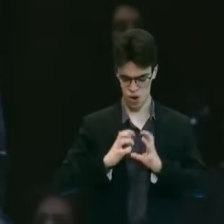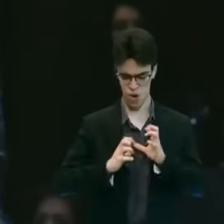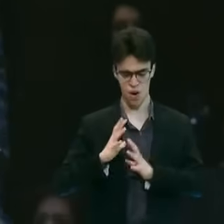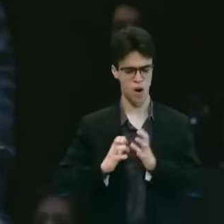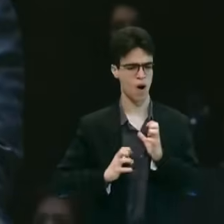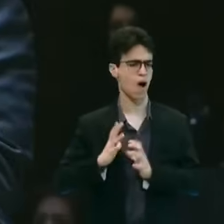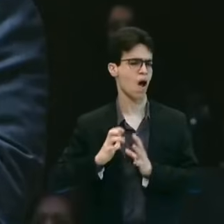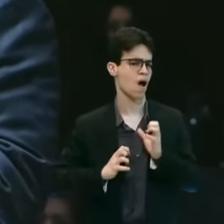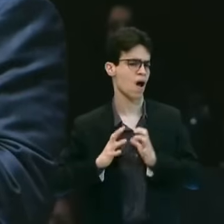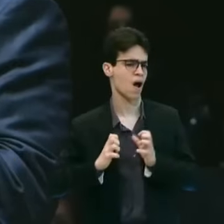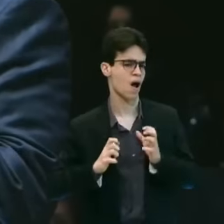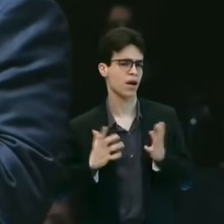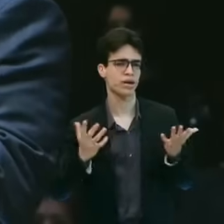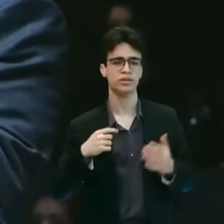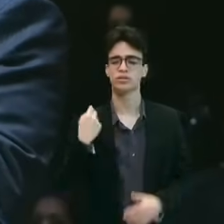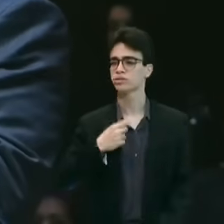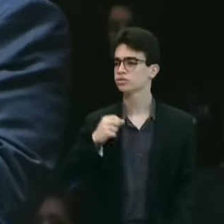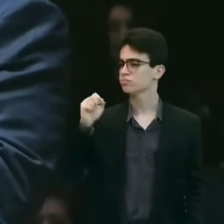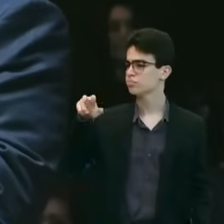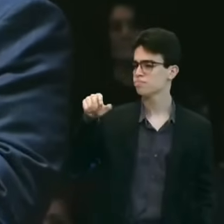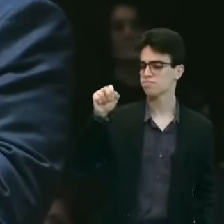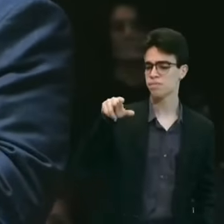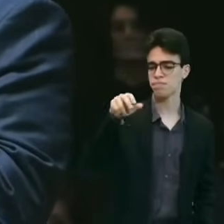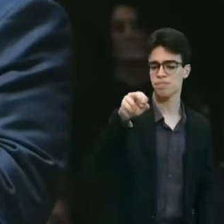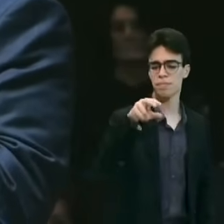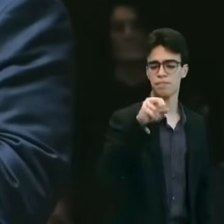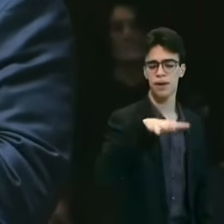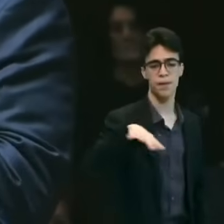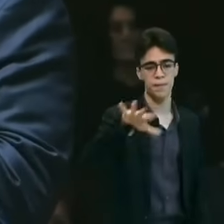nós olhamos para as pessoas e para a vida,